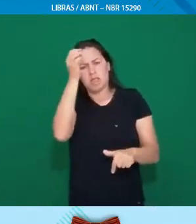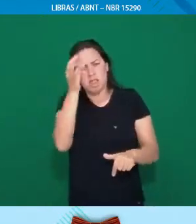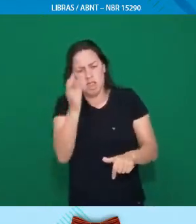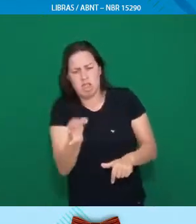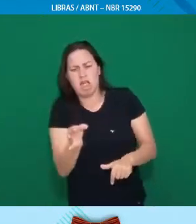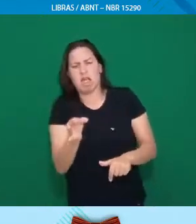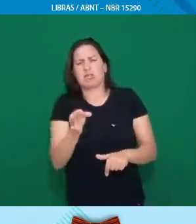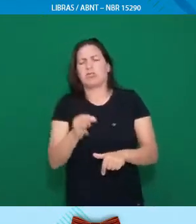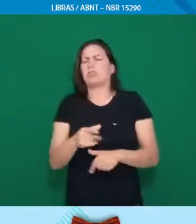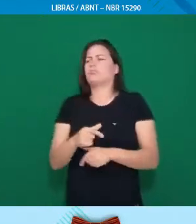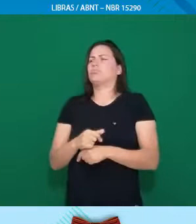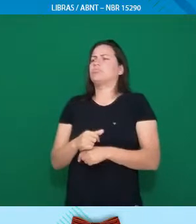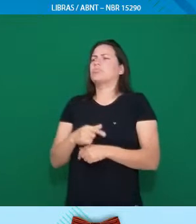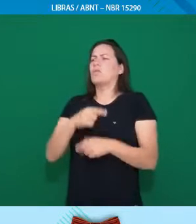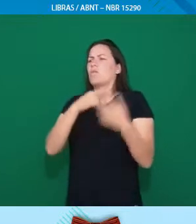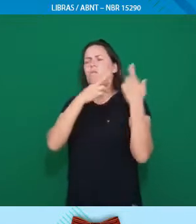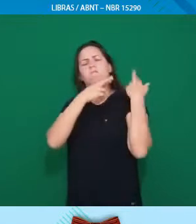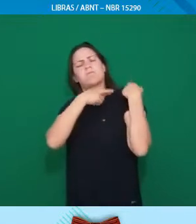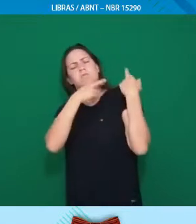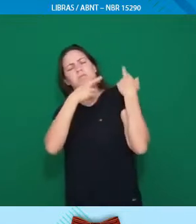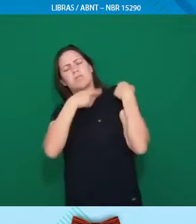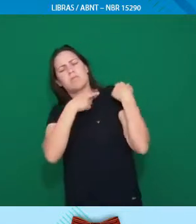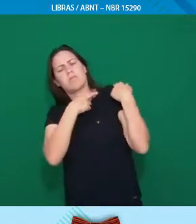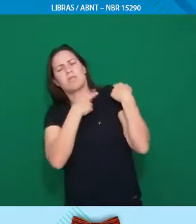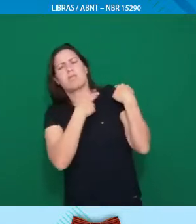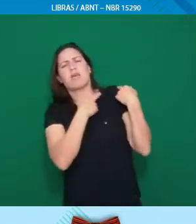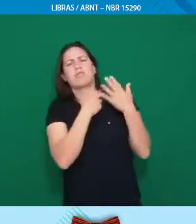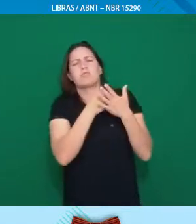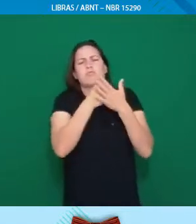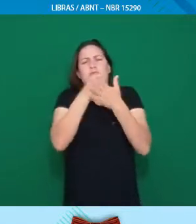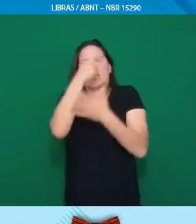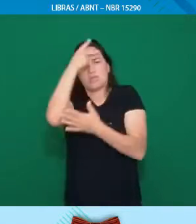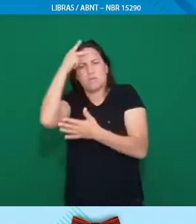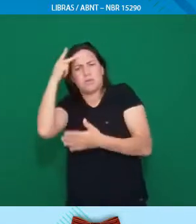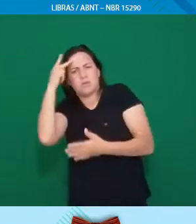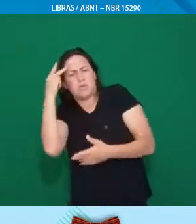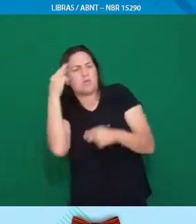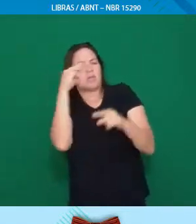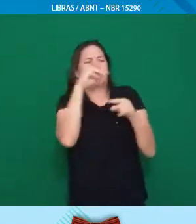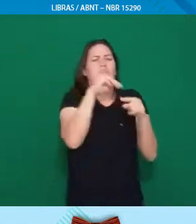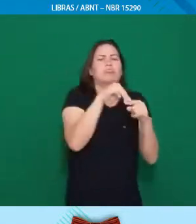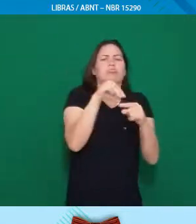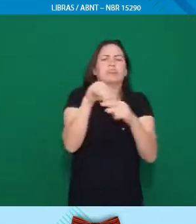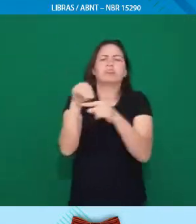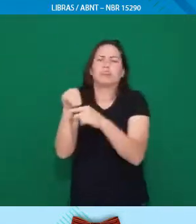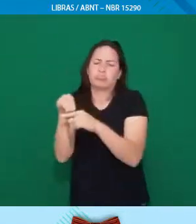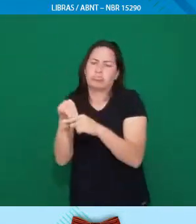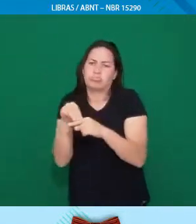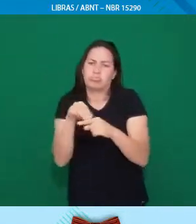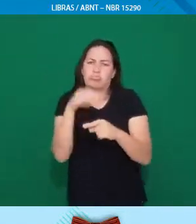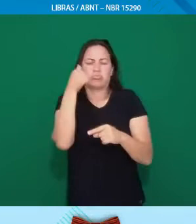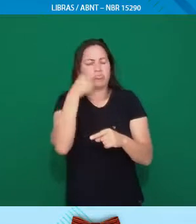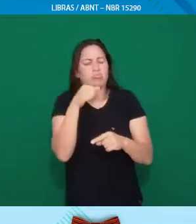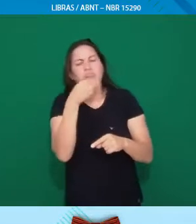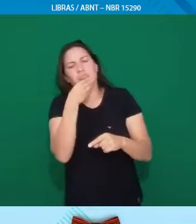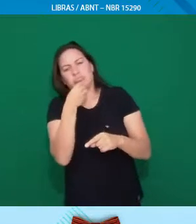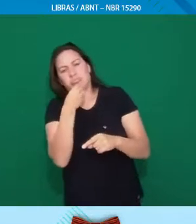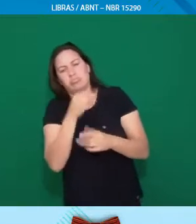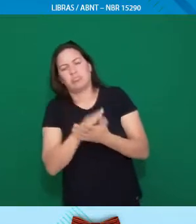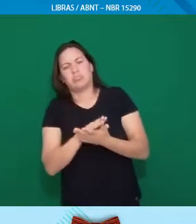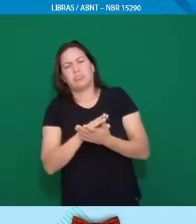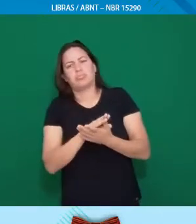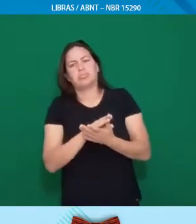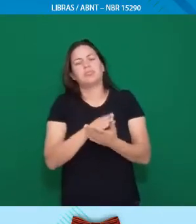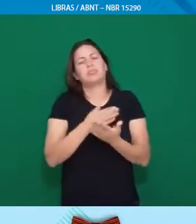honestidade com seriedade com transparência em prol das pessoas dos Municípios dos camponovenses das camponovenses